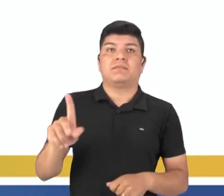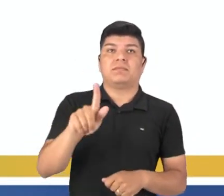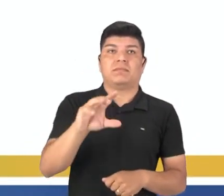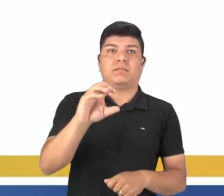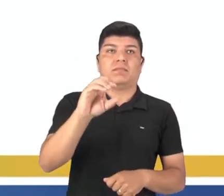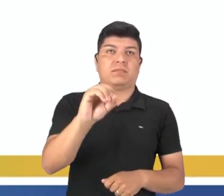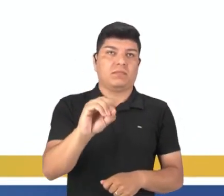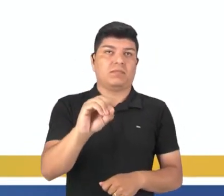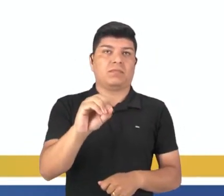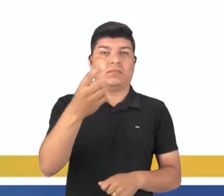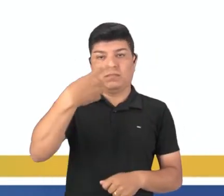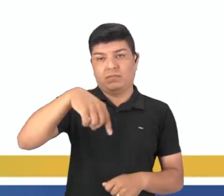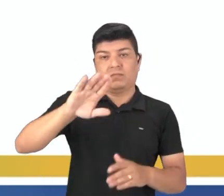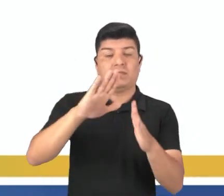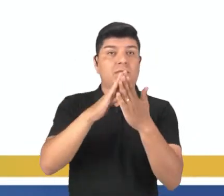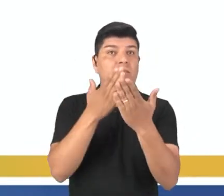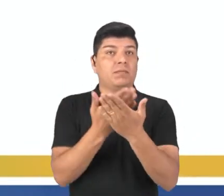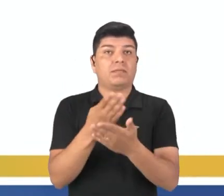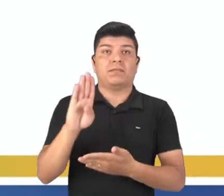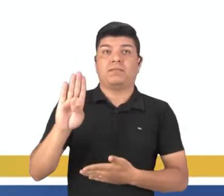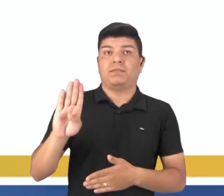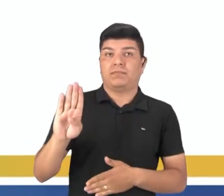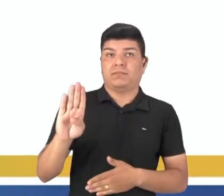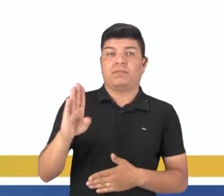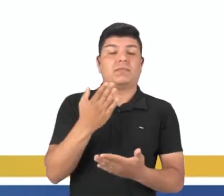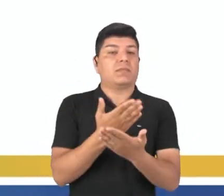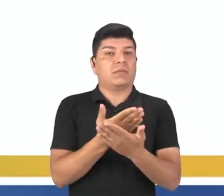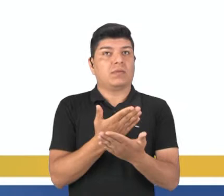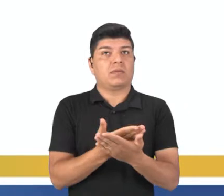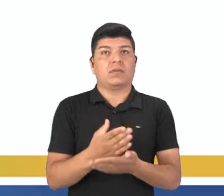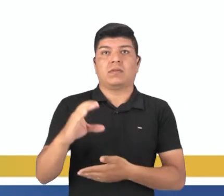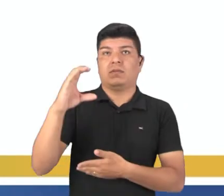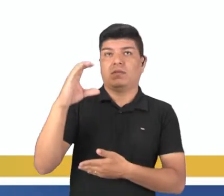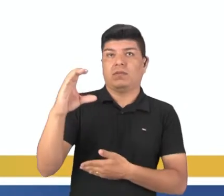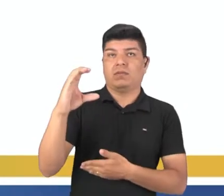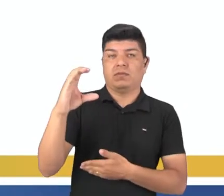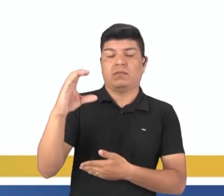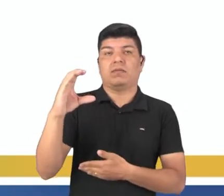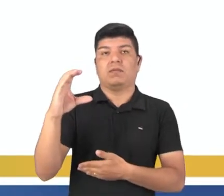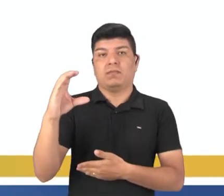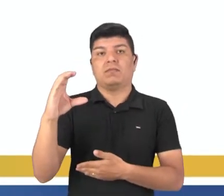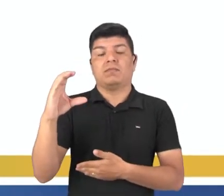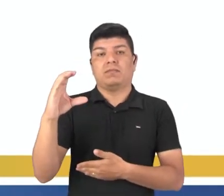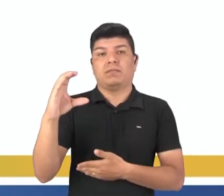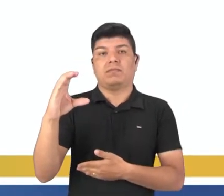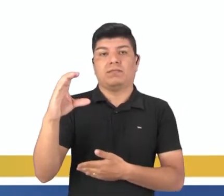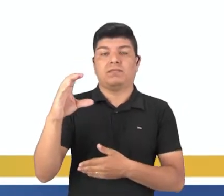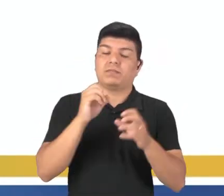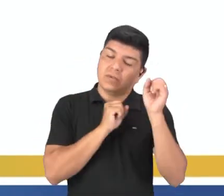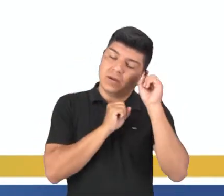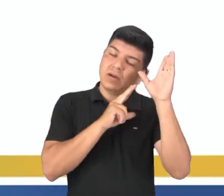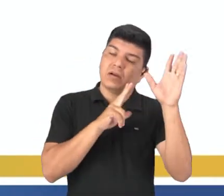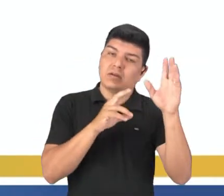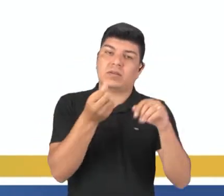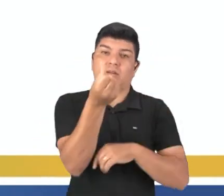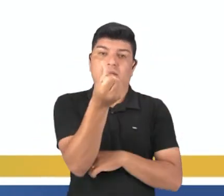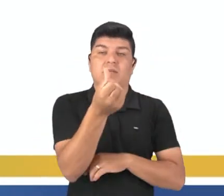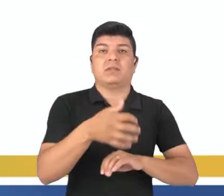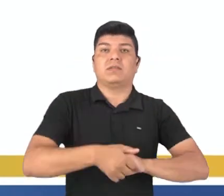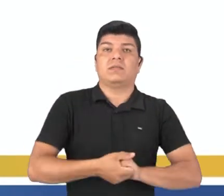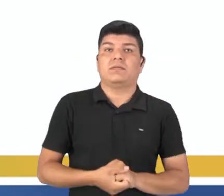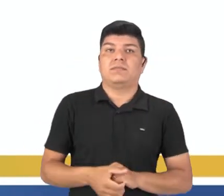go to school e pré-escola outra vez Ted estudar exercer wake up at Six acordar as ceias